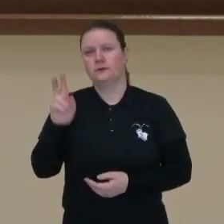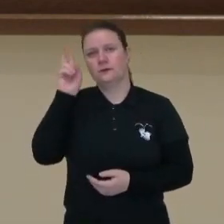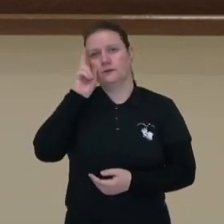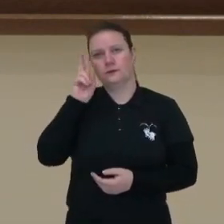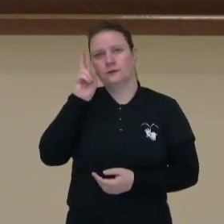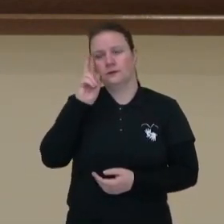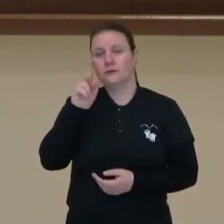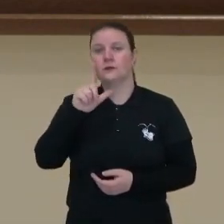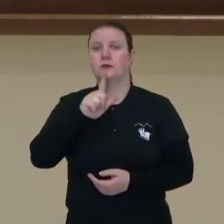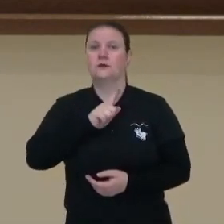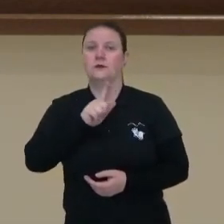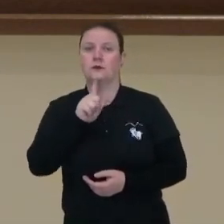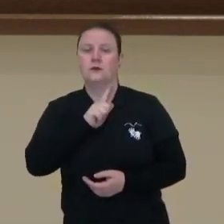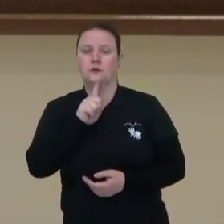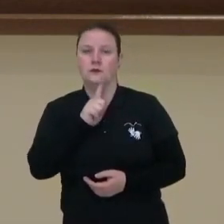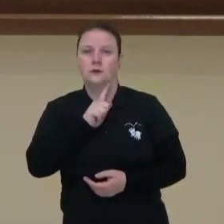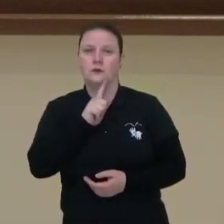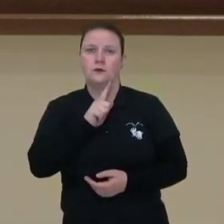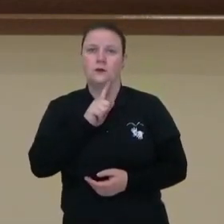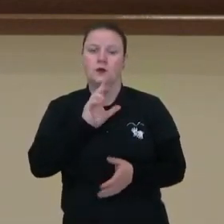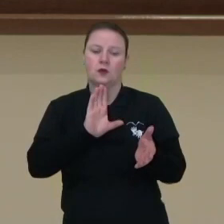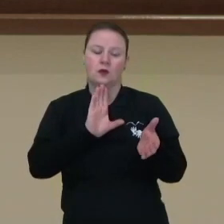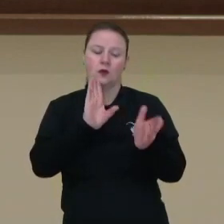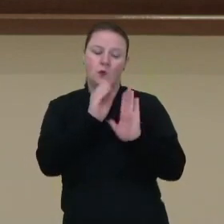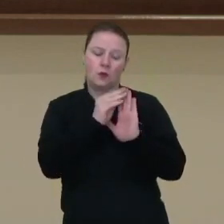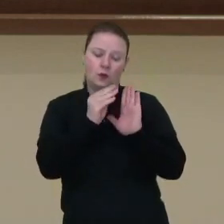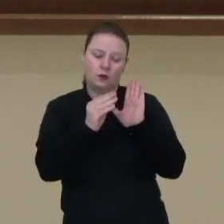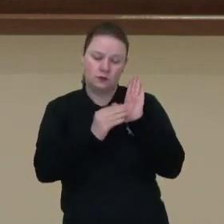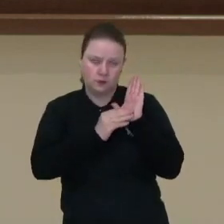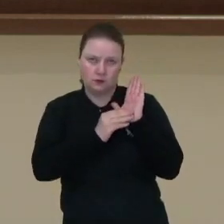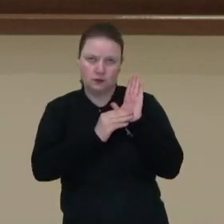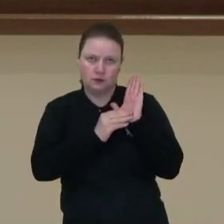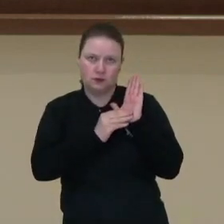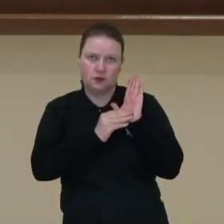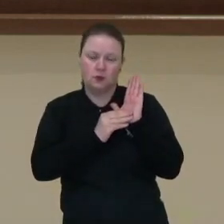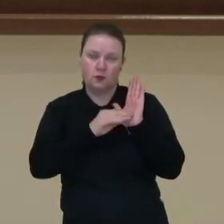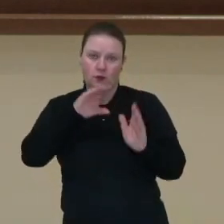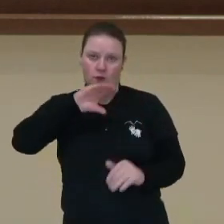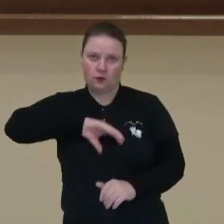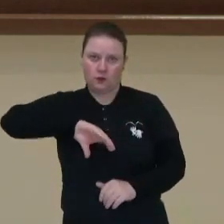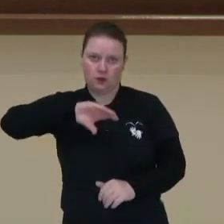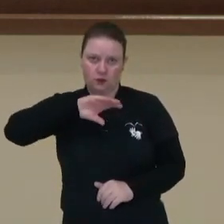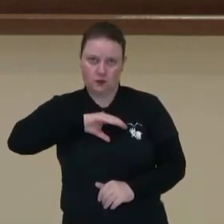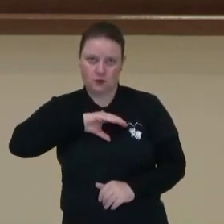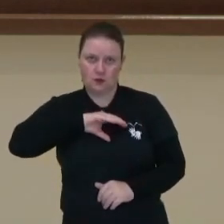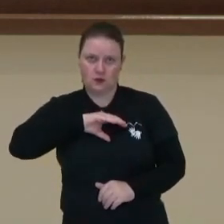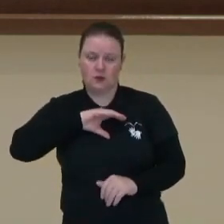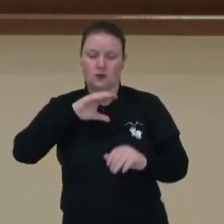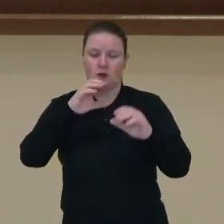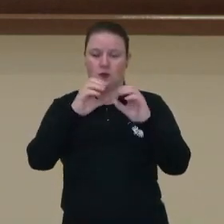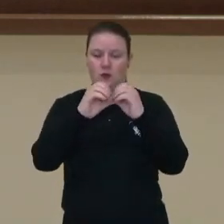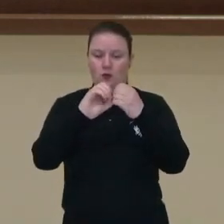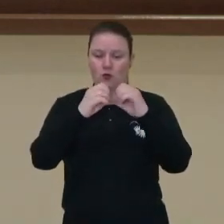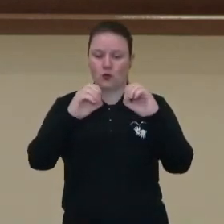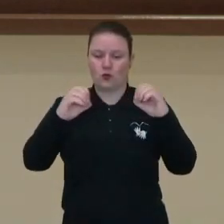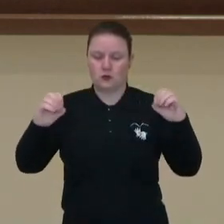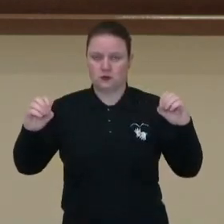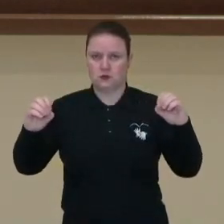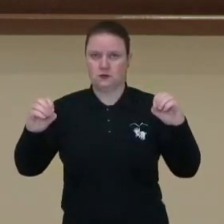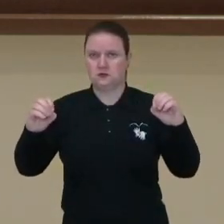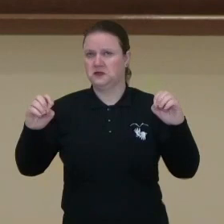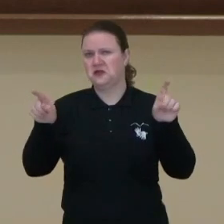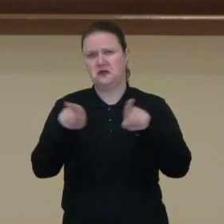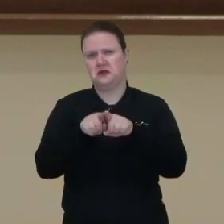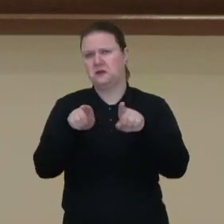um componente, um conteúdo dentro da língua portuguesa que se chama oração. Tem a ver com